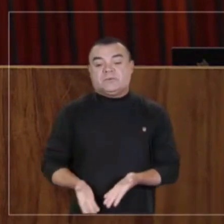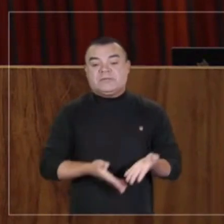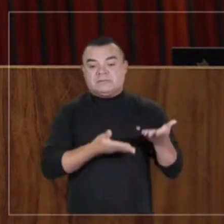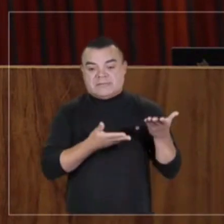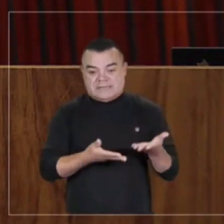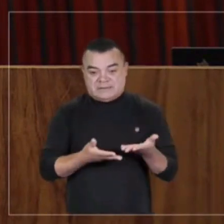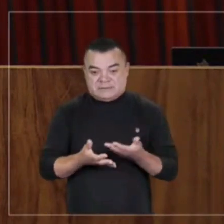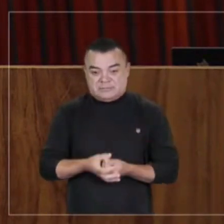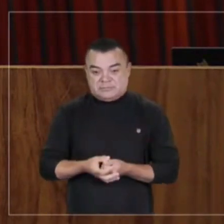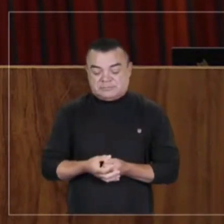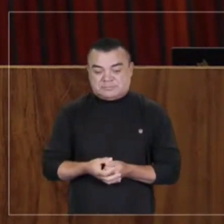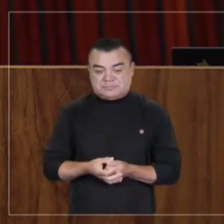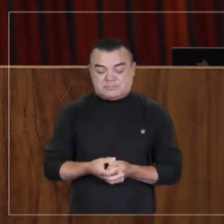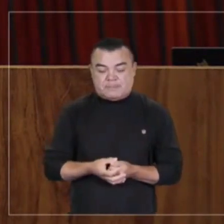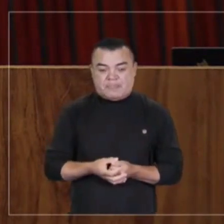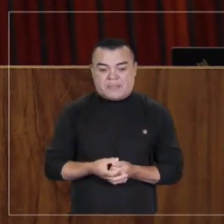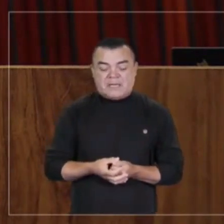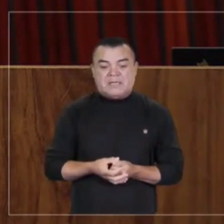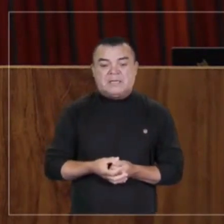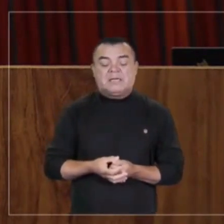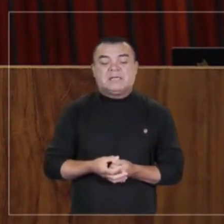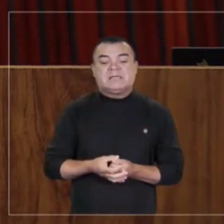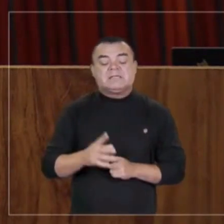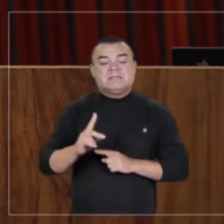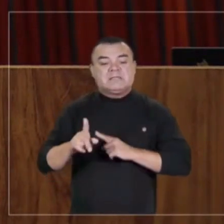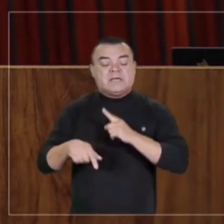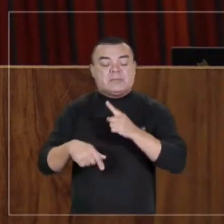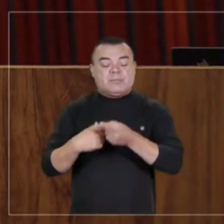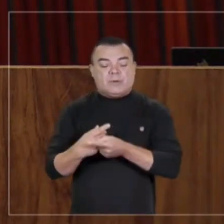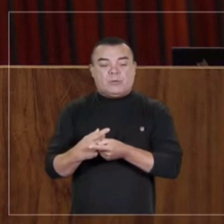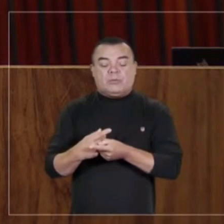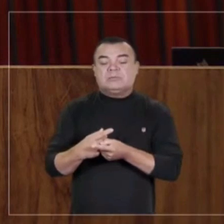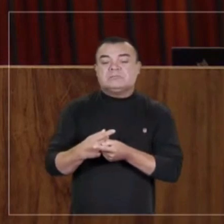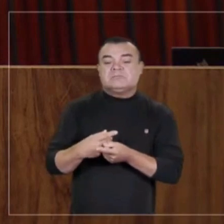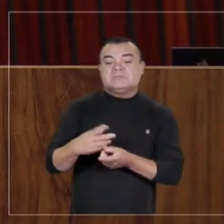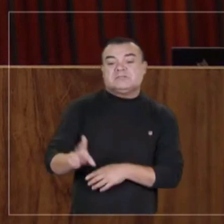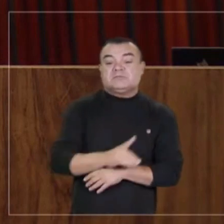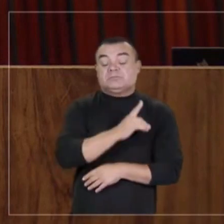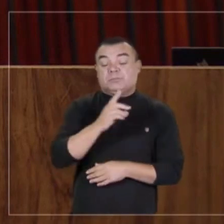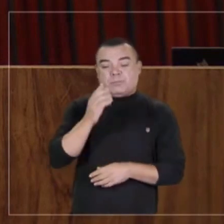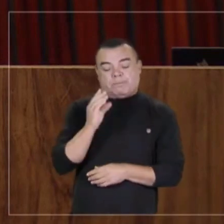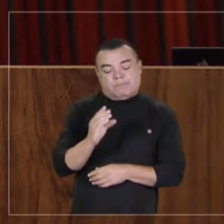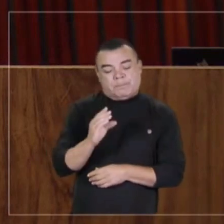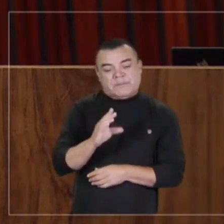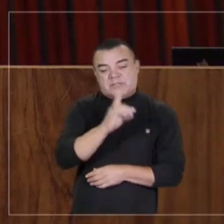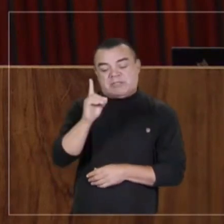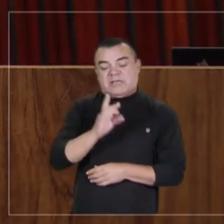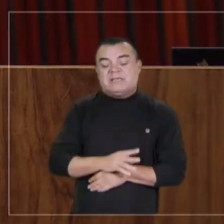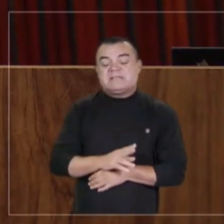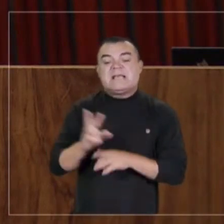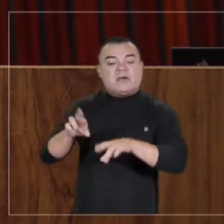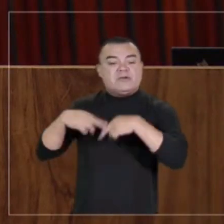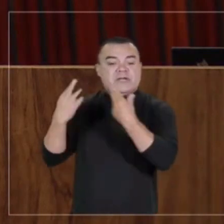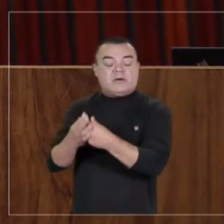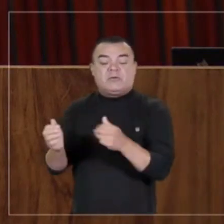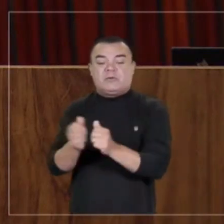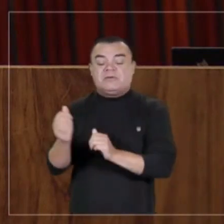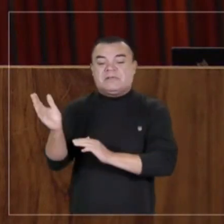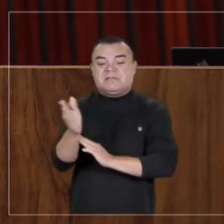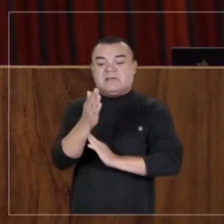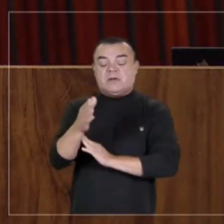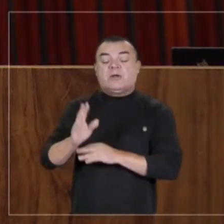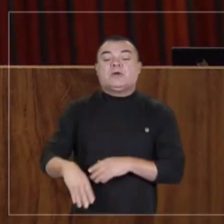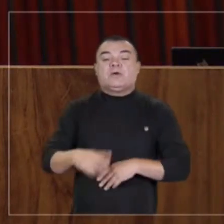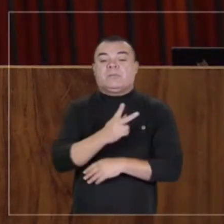entregues. Poucos dias antes da reunião com os embaixadores, o presidente do